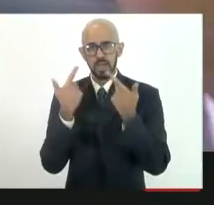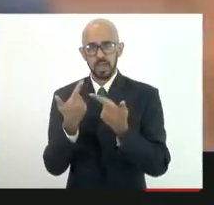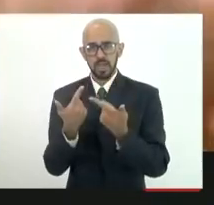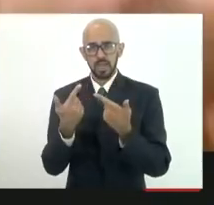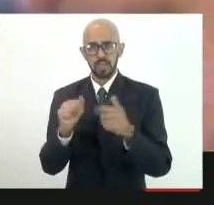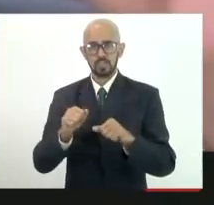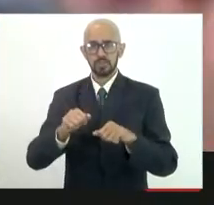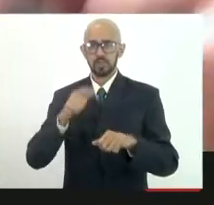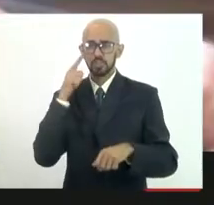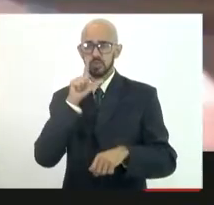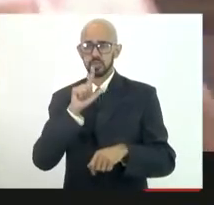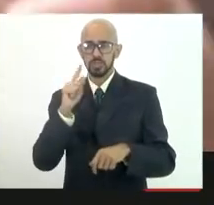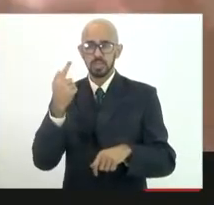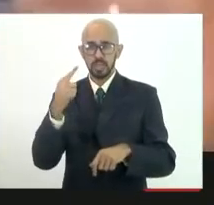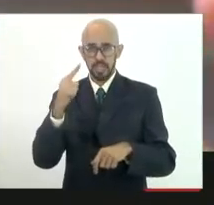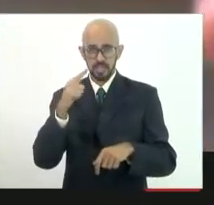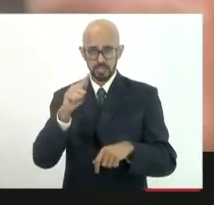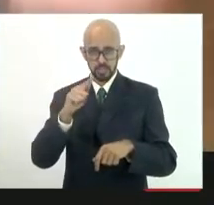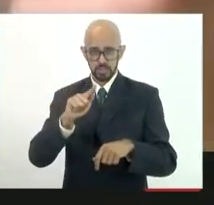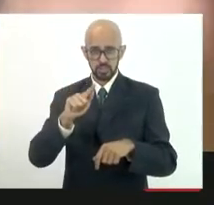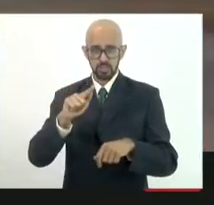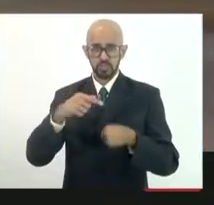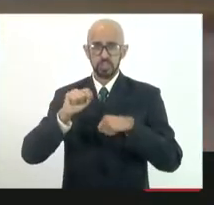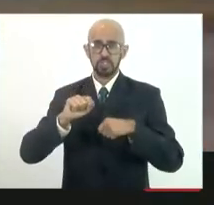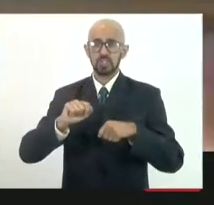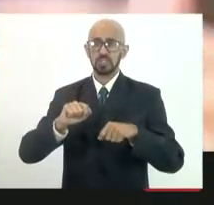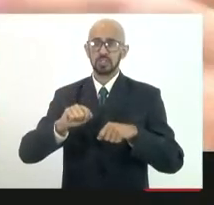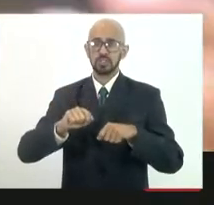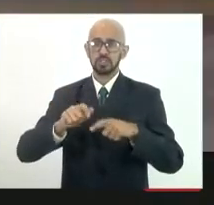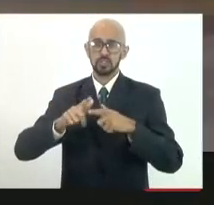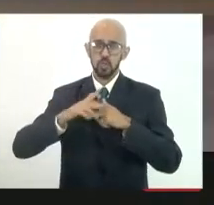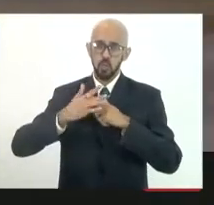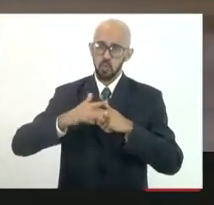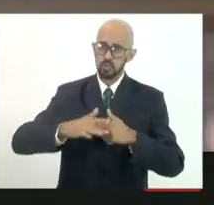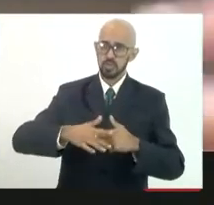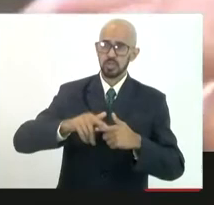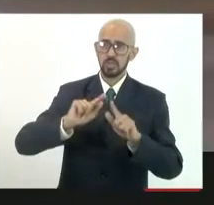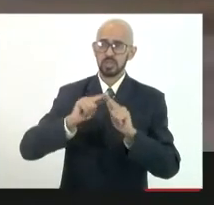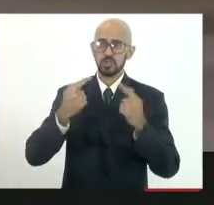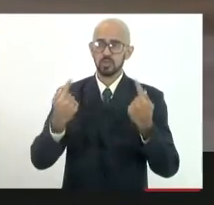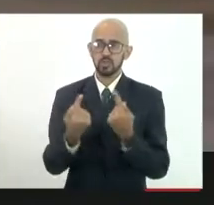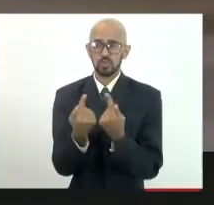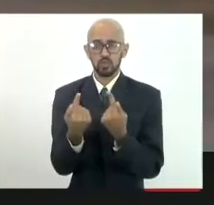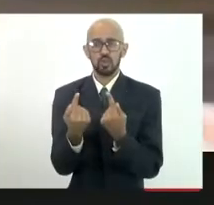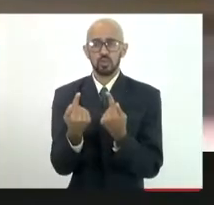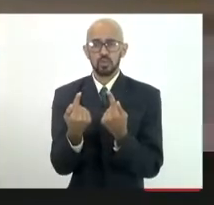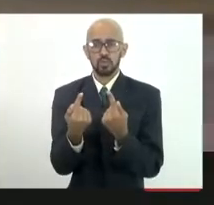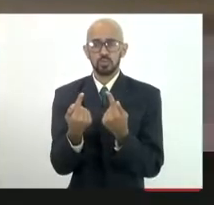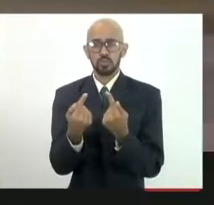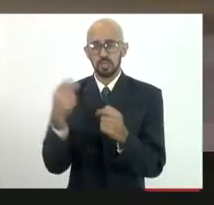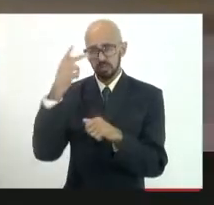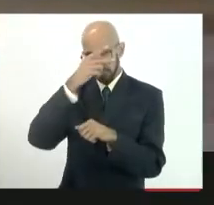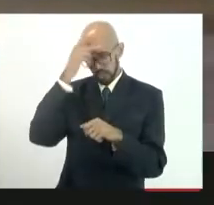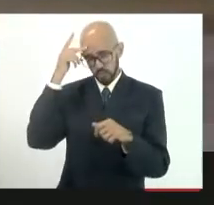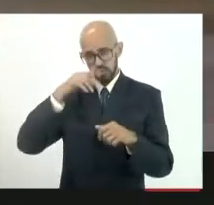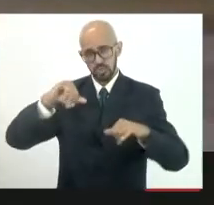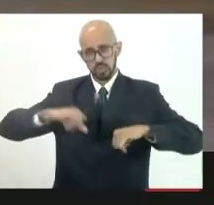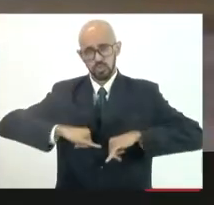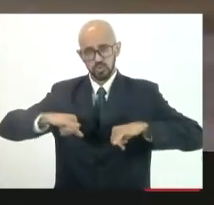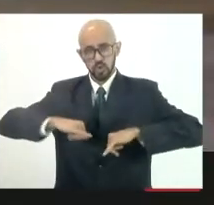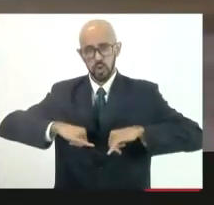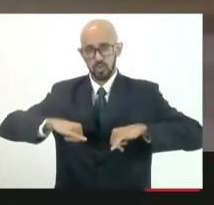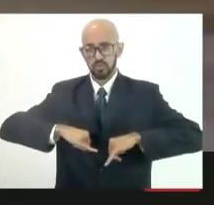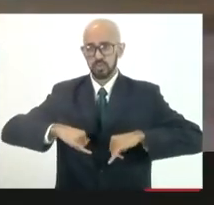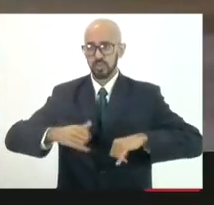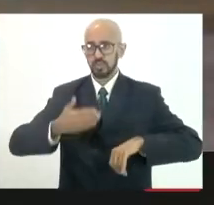seja e garanta medidas efetivas de reparação aos grupos e às pessoas que sofrem